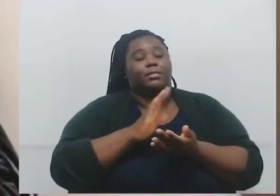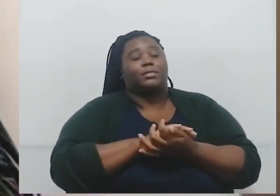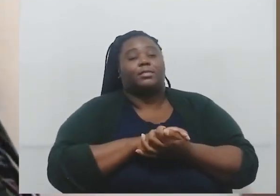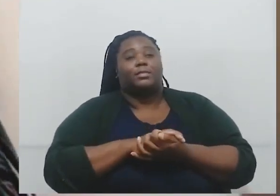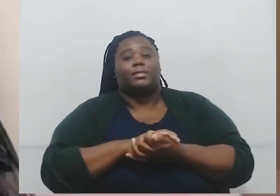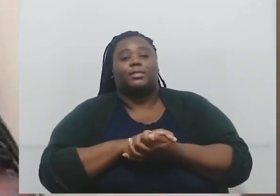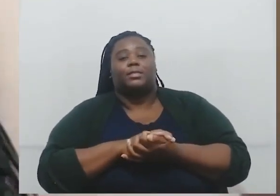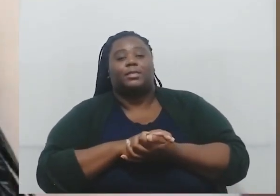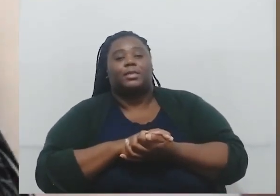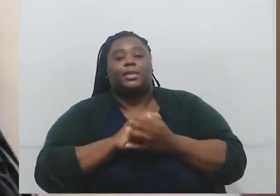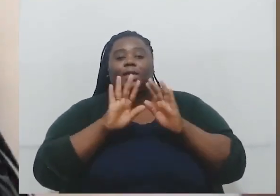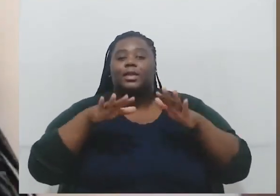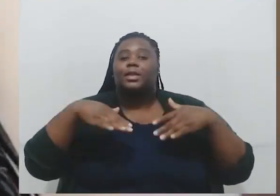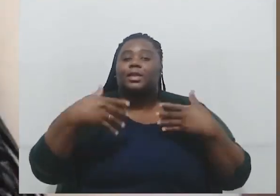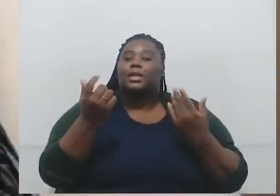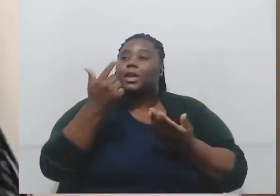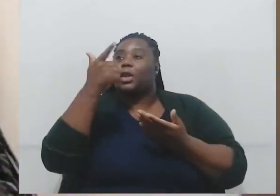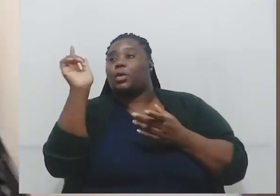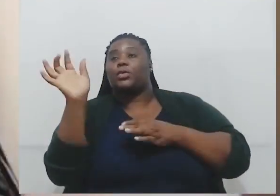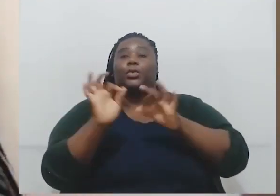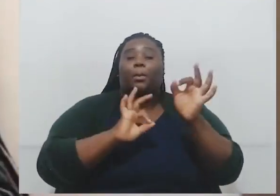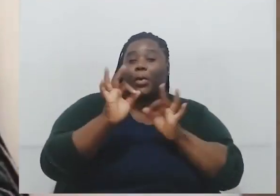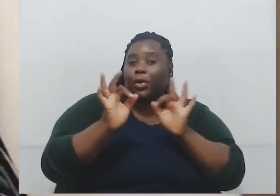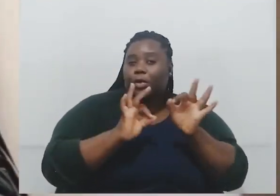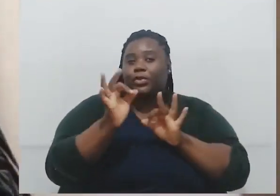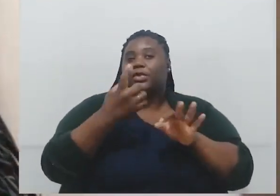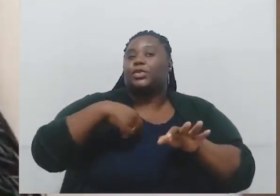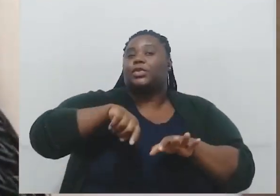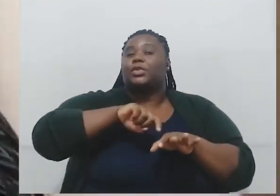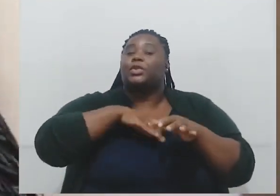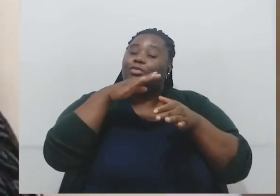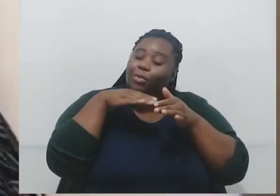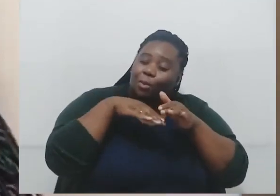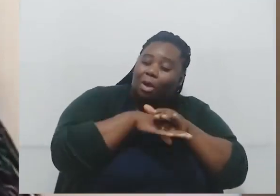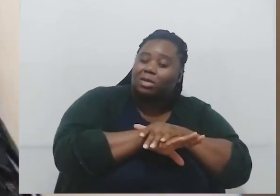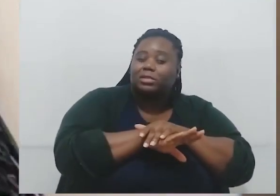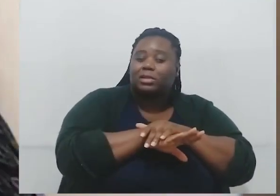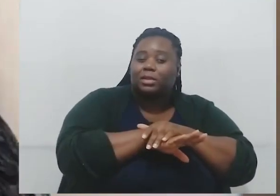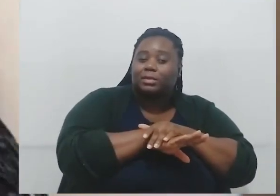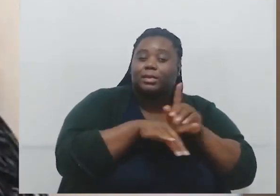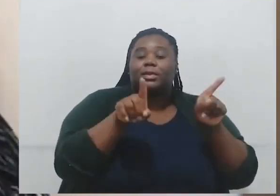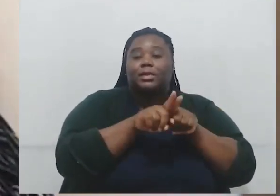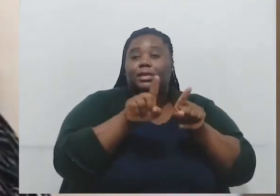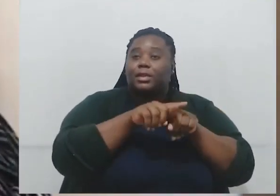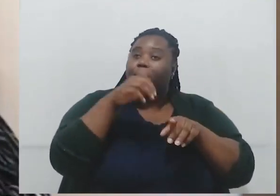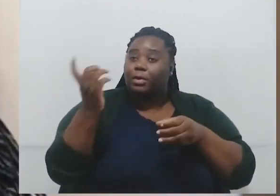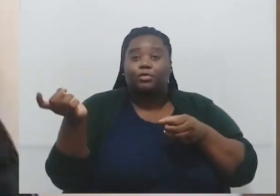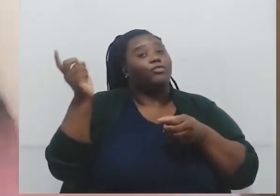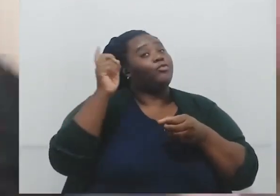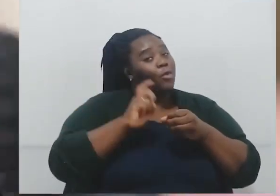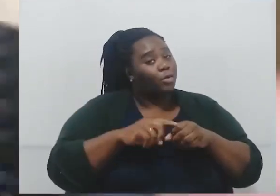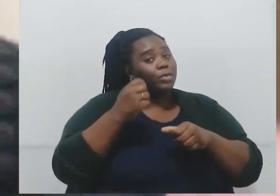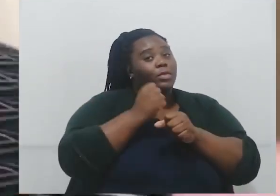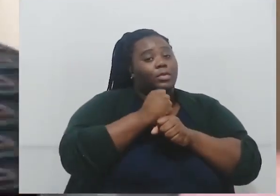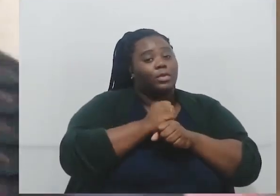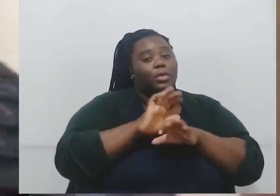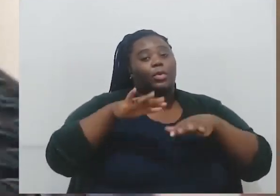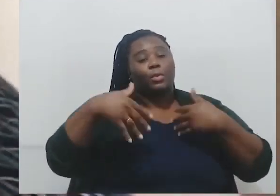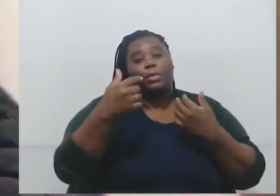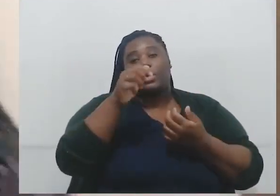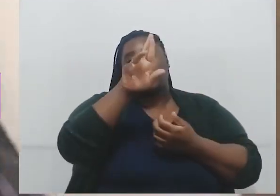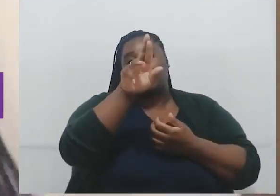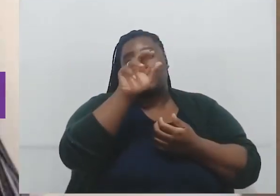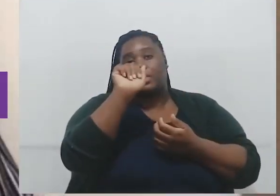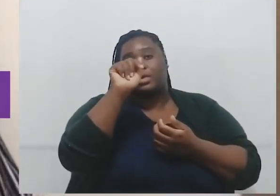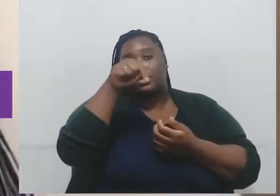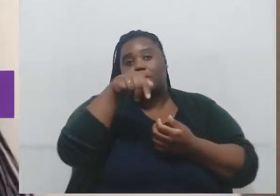projeto engavetado e meio que resgatado esse ano, quando a Raquel retoma esse grupo, porque o grupo continuou, eu saí,